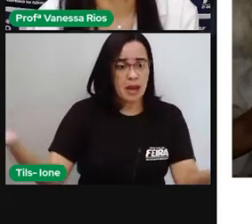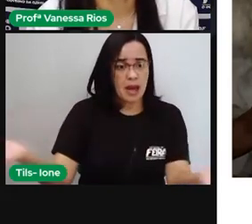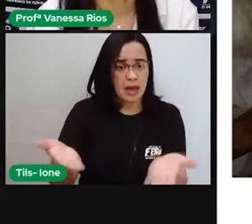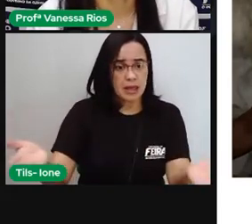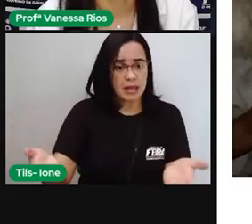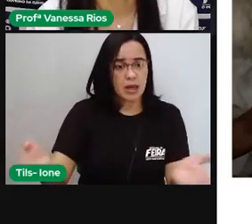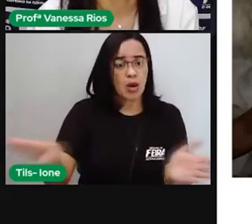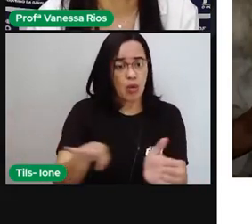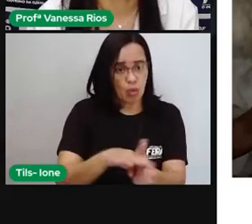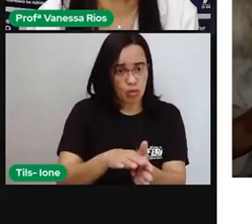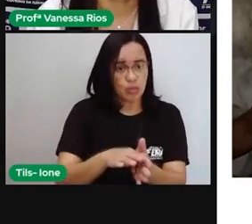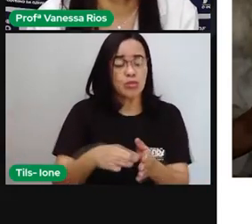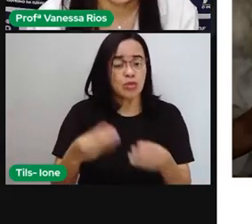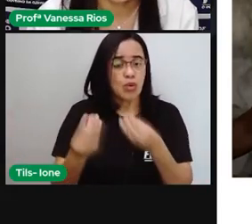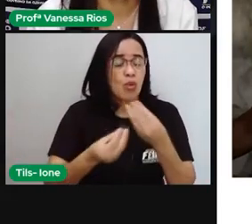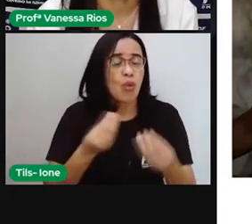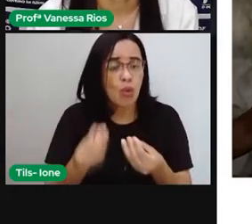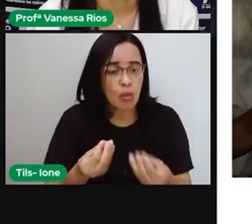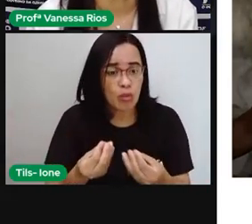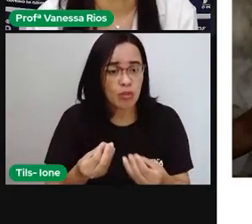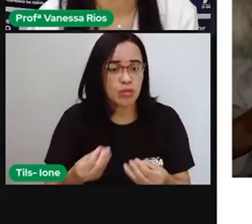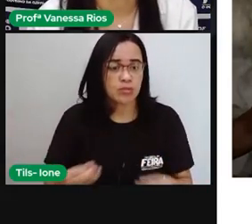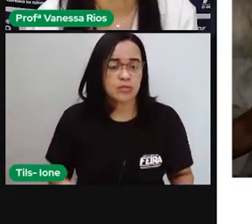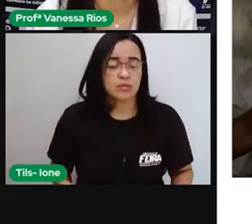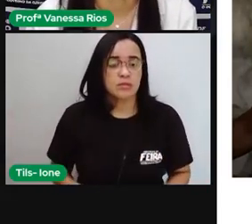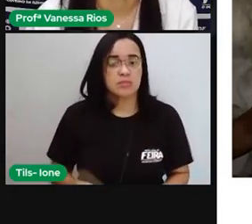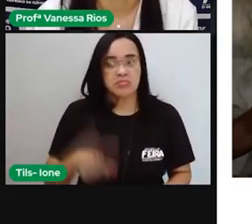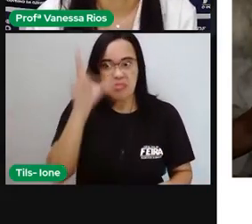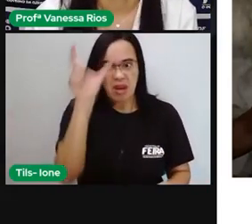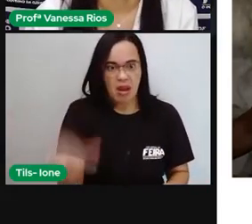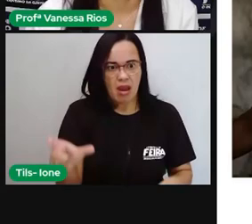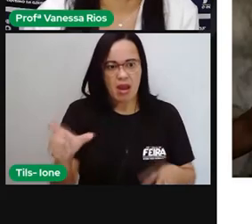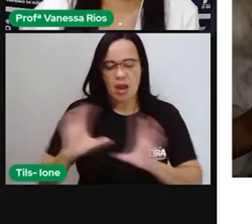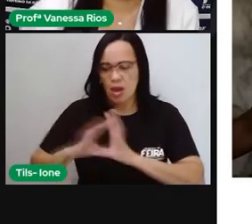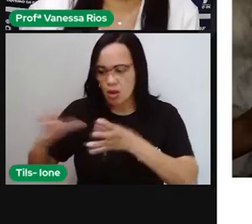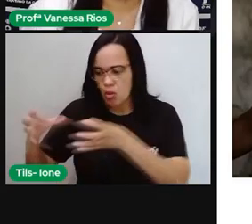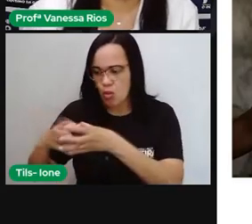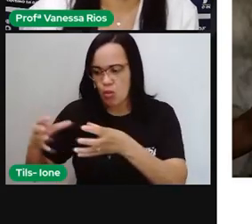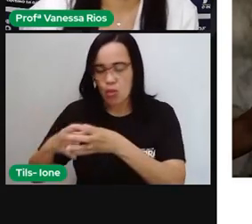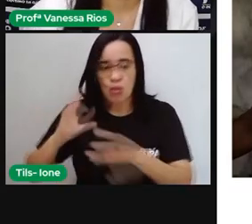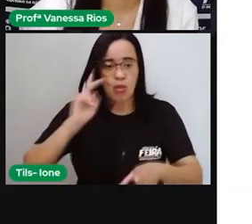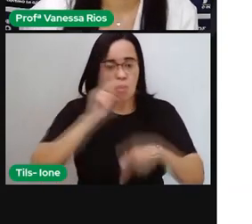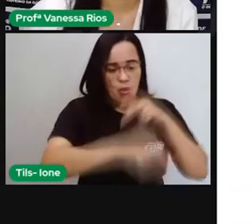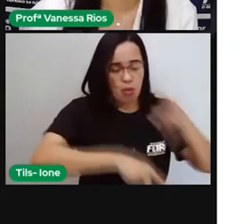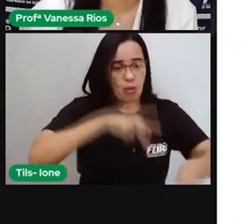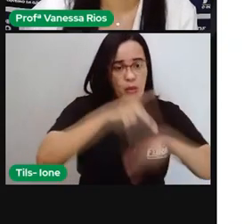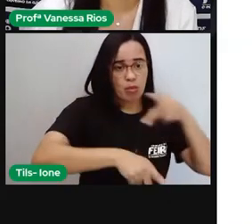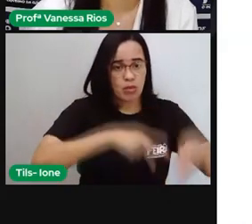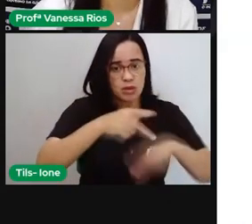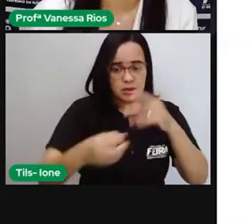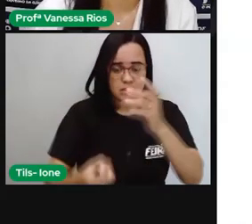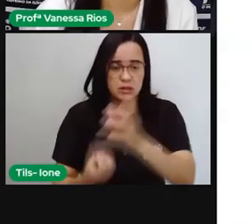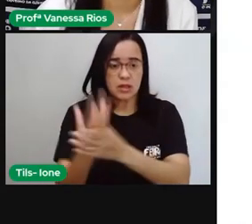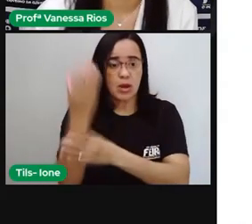os africanos, deixar suas marcas na formação cultural do nosso povo.